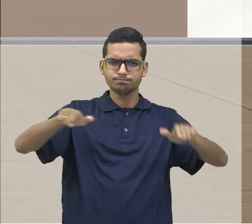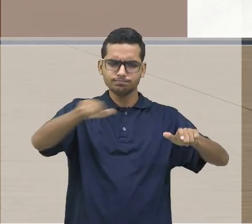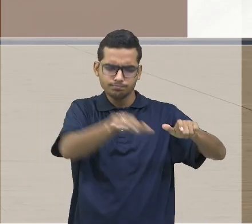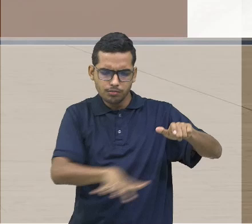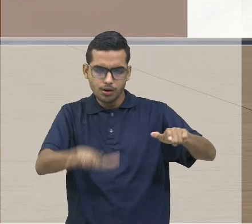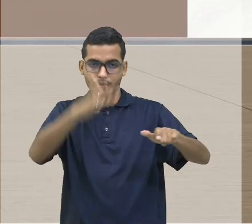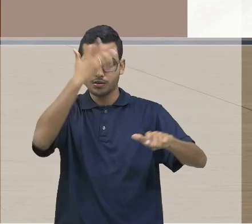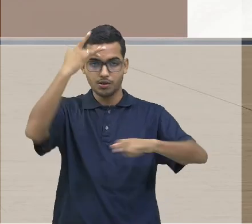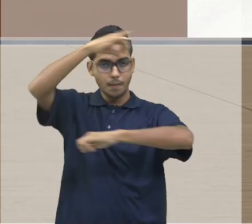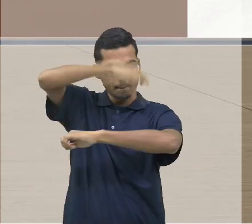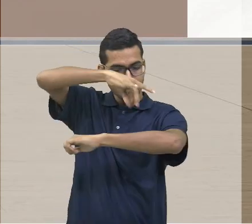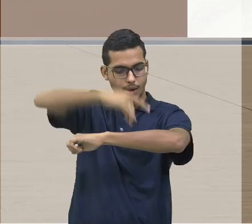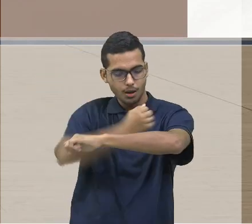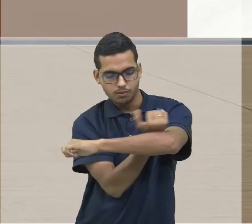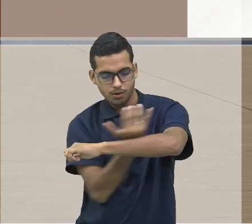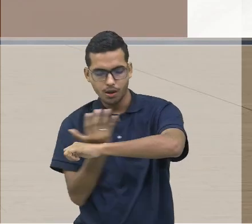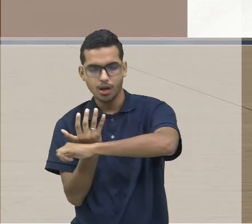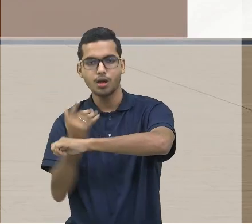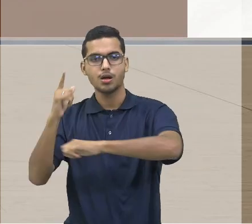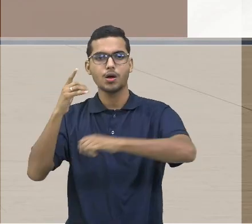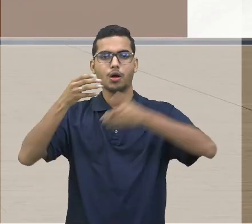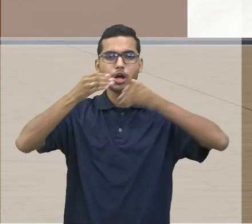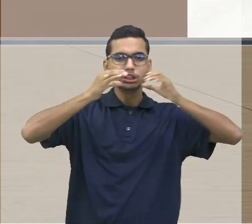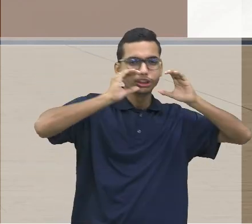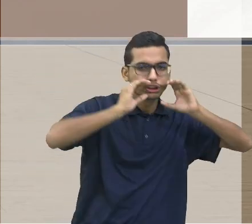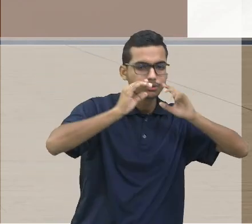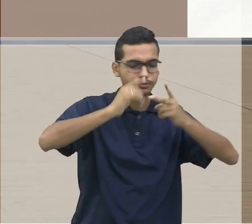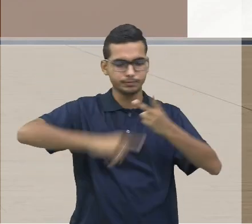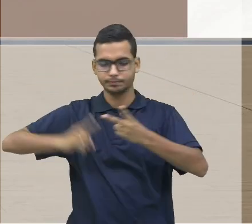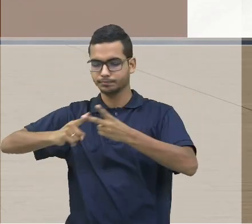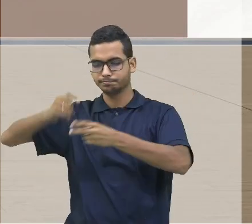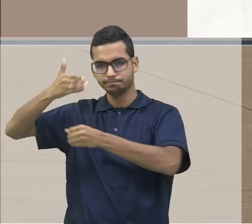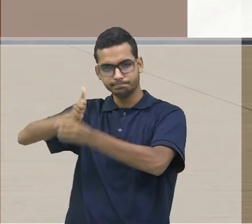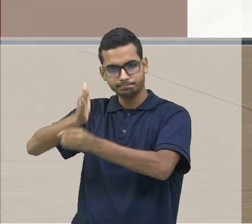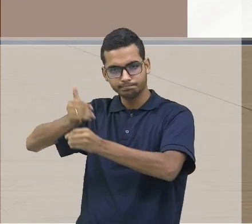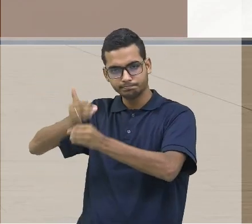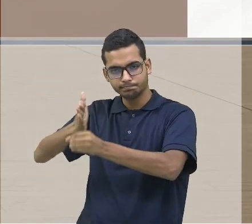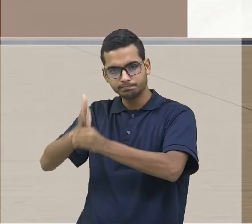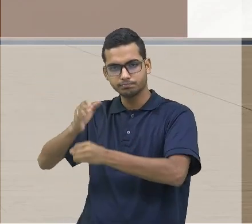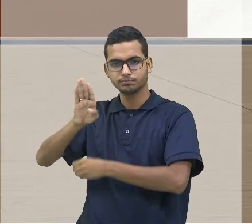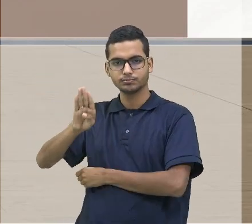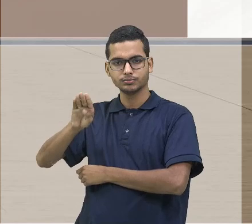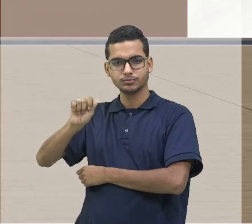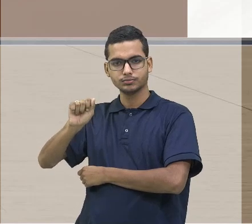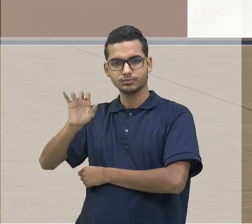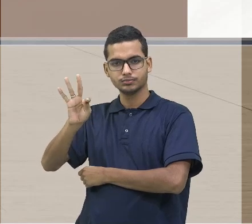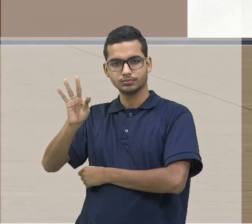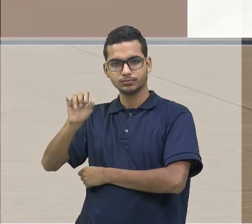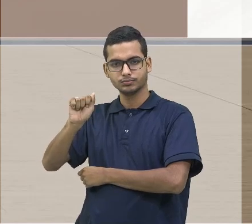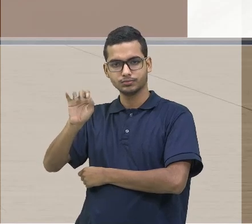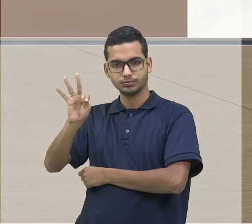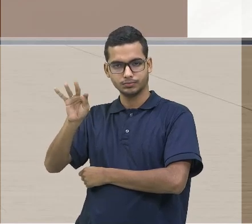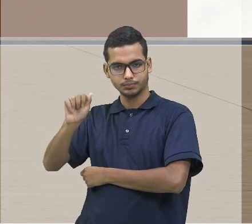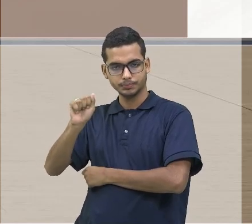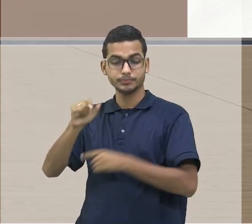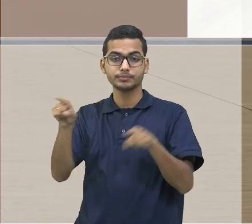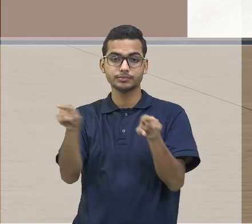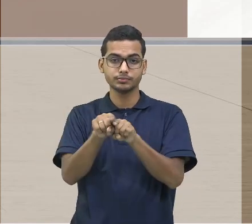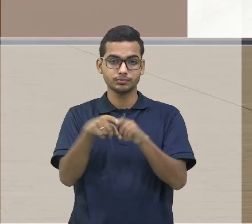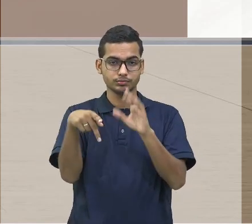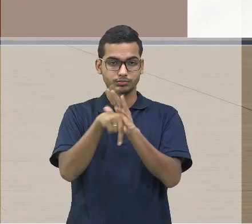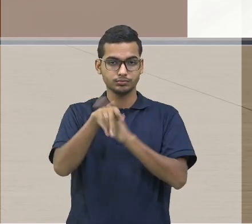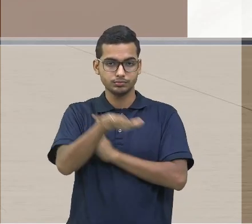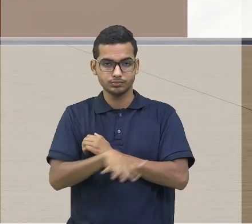planta milho, batata e algumas outras coisas, você tem essa terra dividida em 3 áreas, vamos colocar